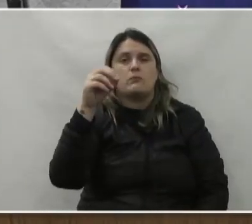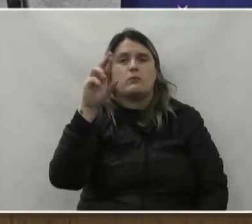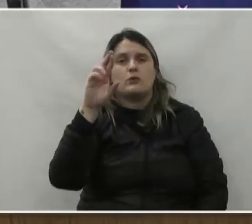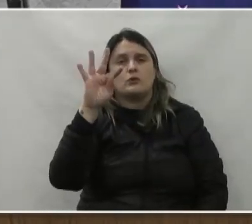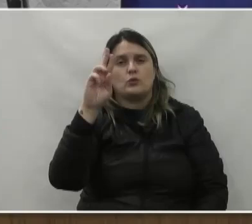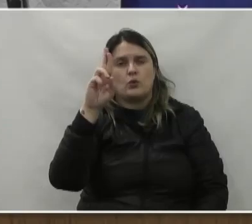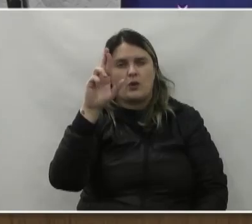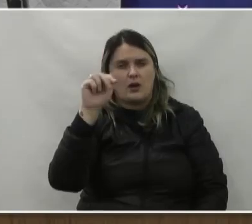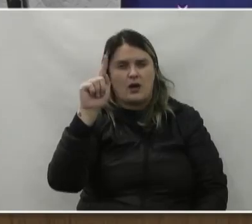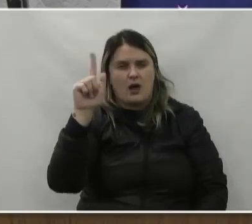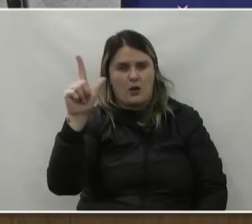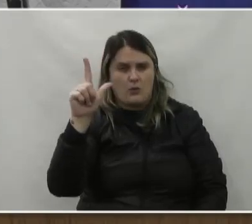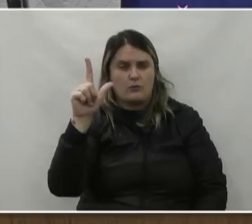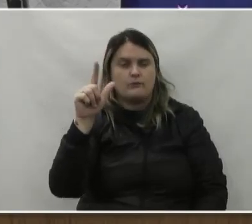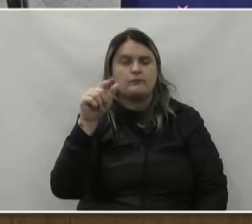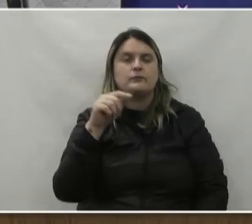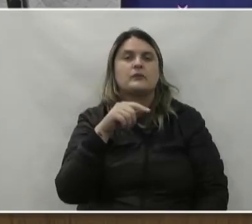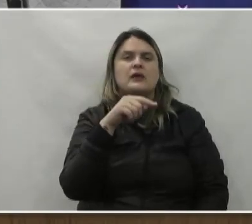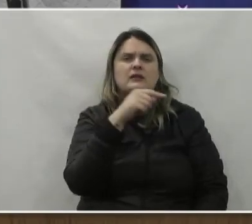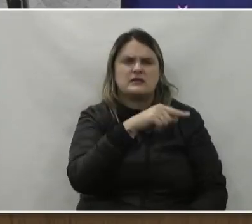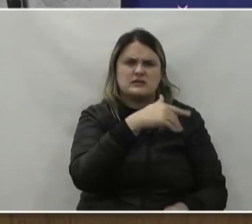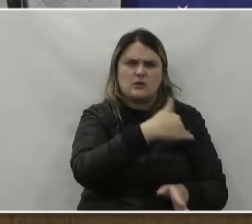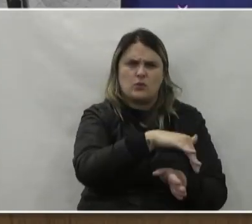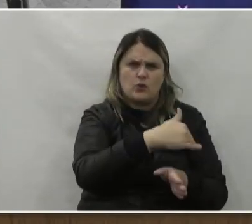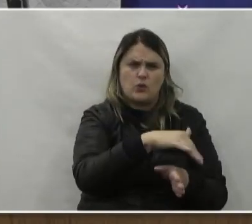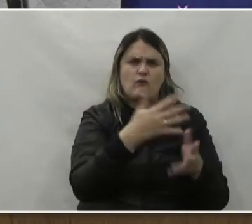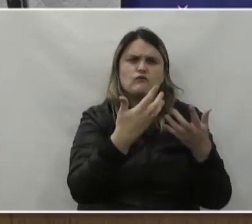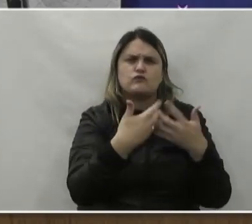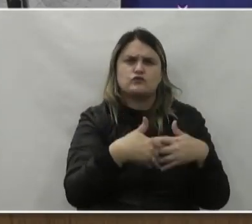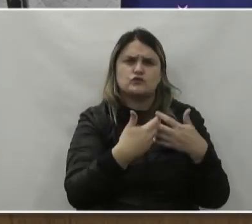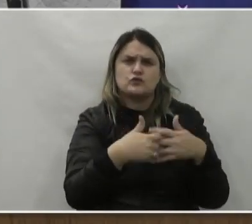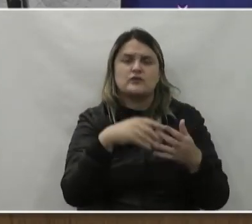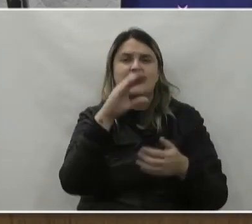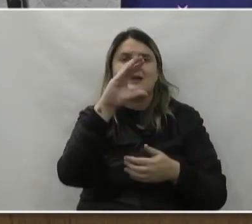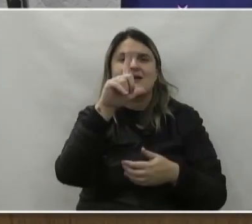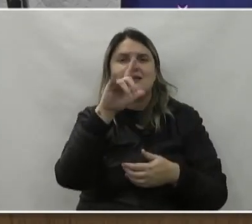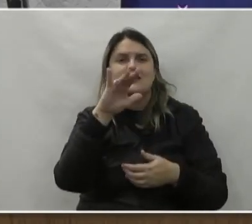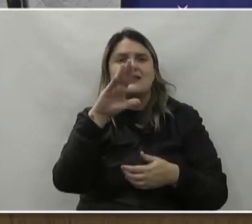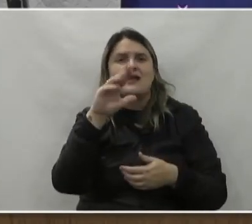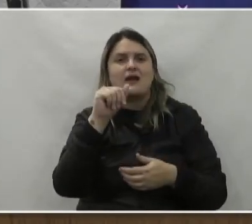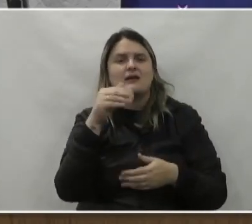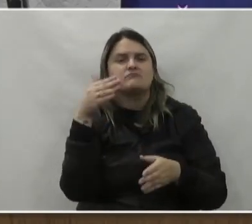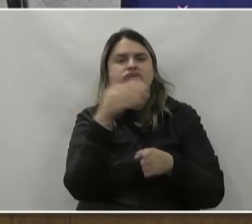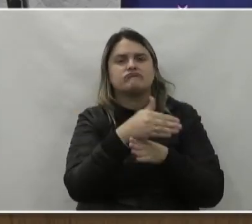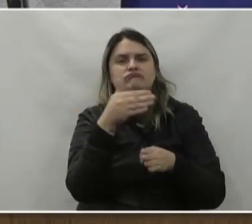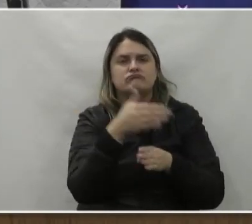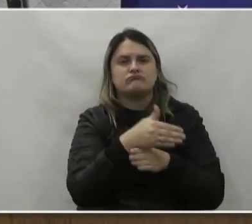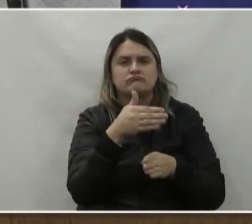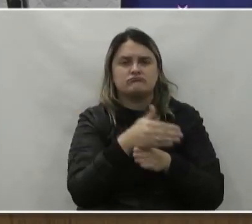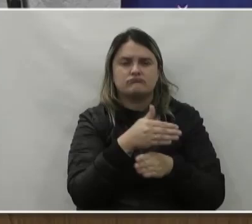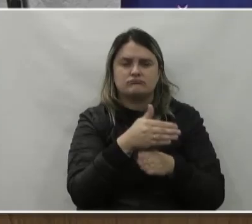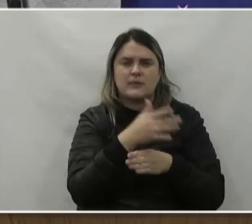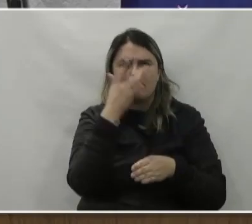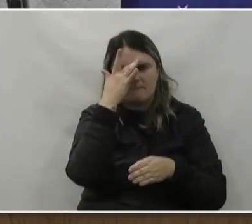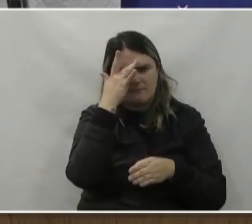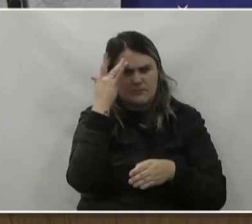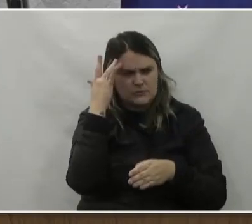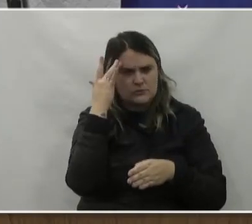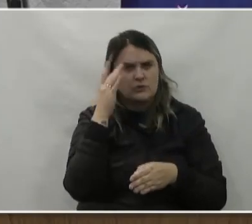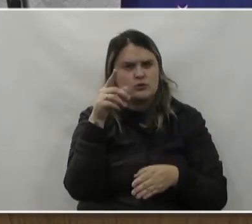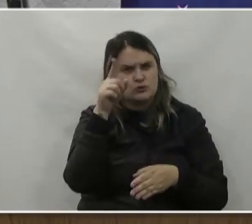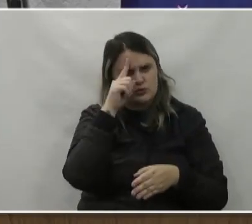Justificativa. No referido endereço funciona uma clínica médica que recebe diariamente grande número de